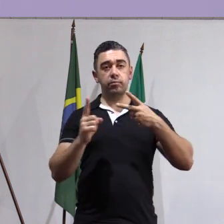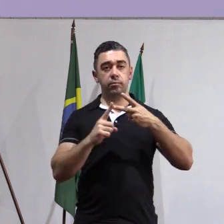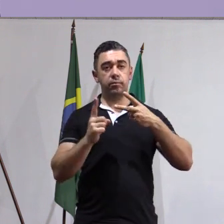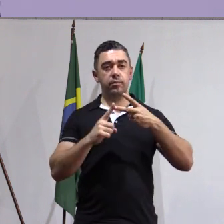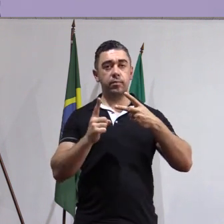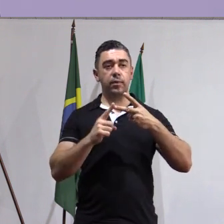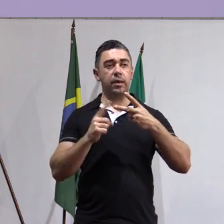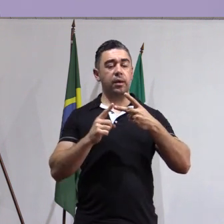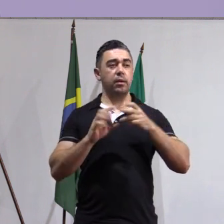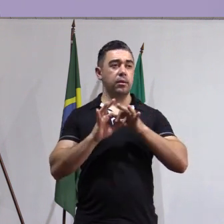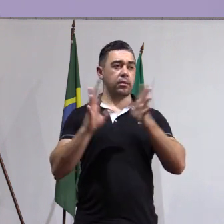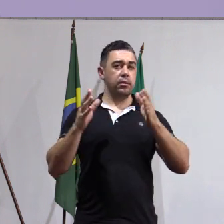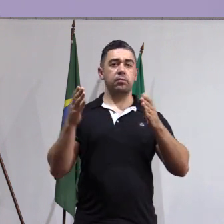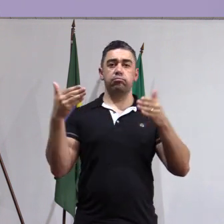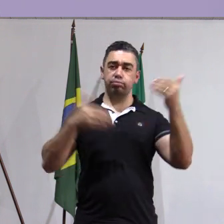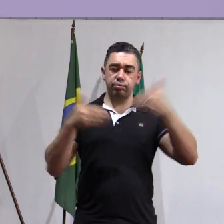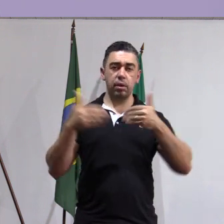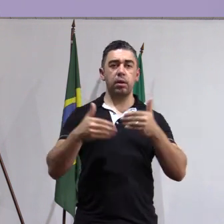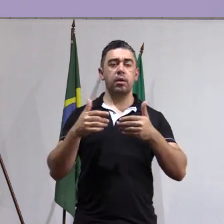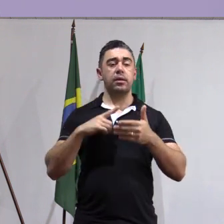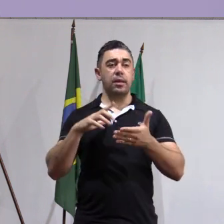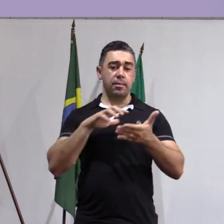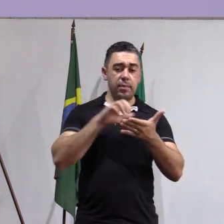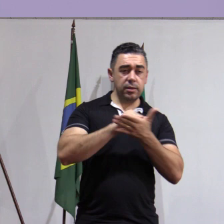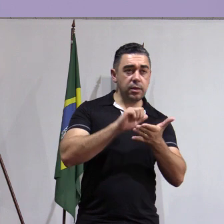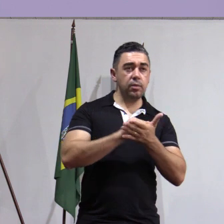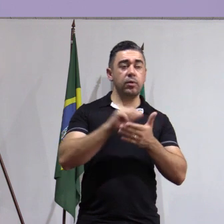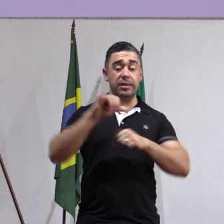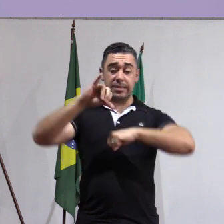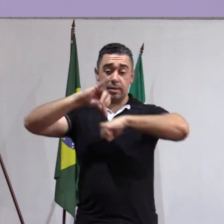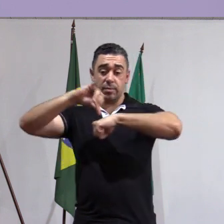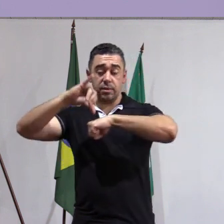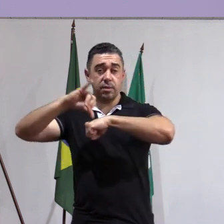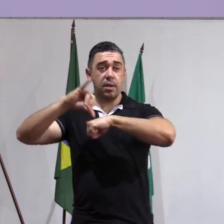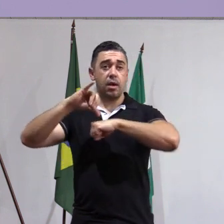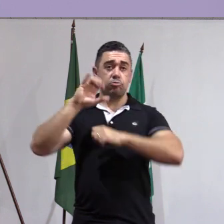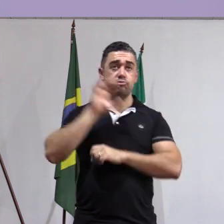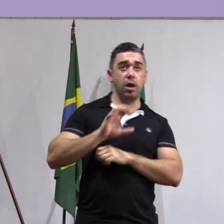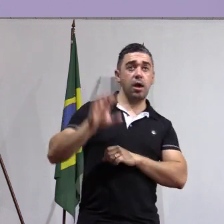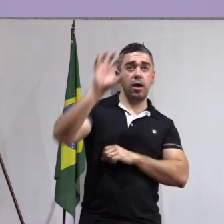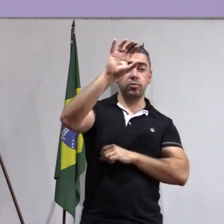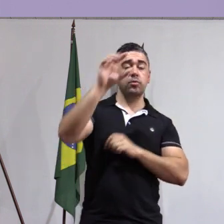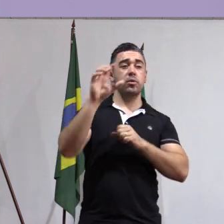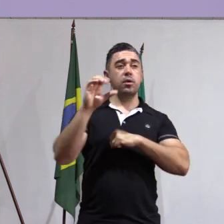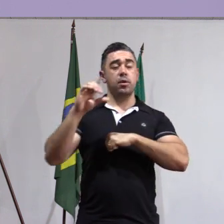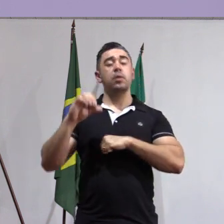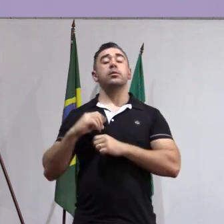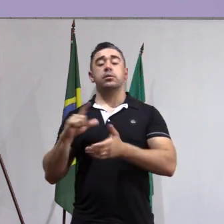democratização do acesso, a razão entre matrículas nas capitais dos estados e matrículas do interior